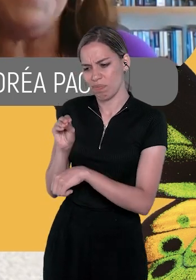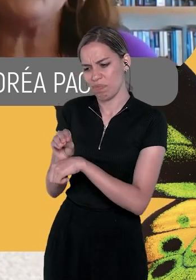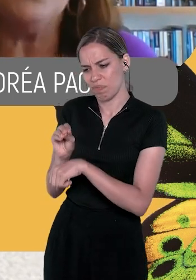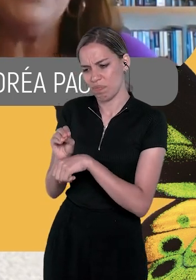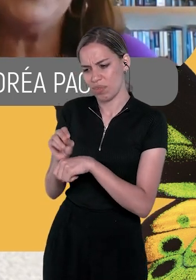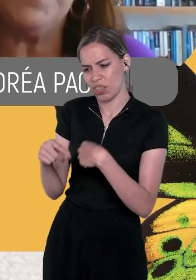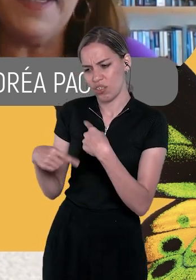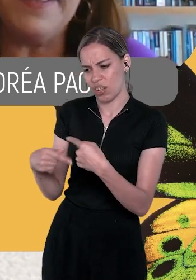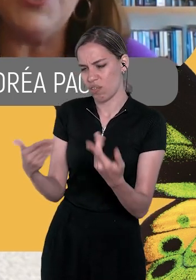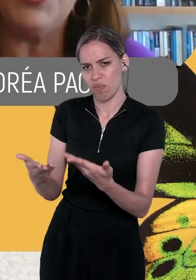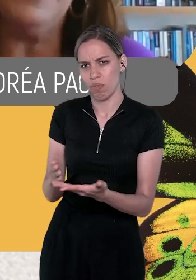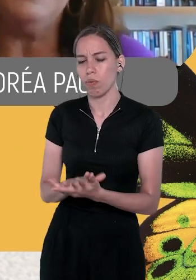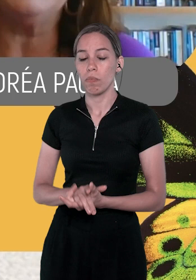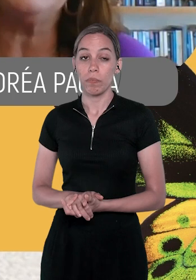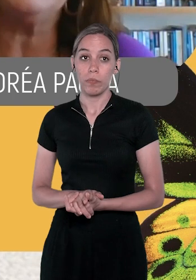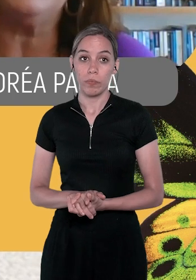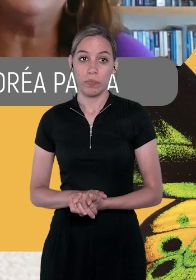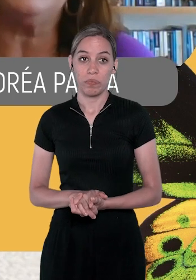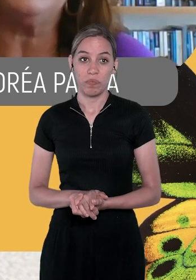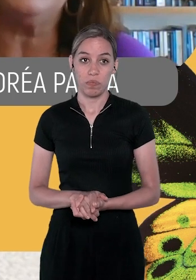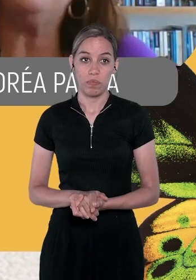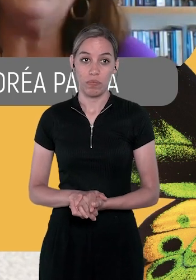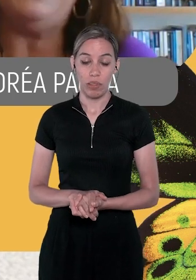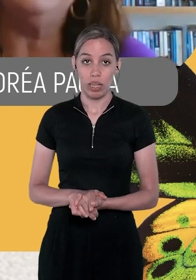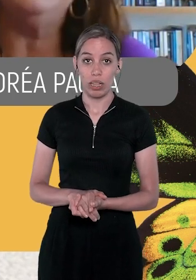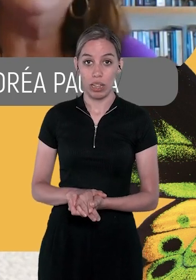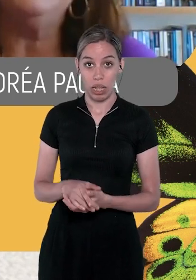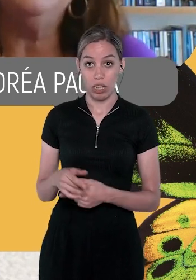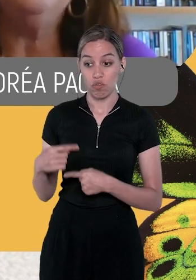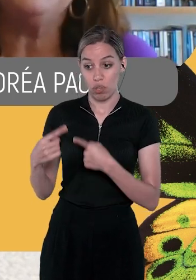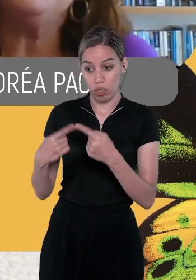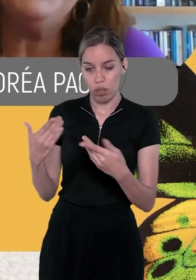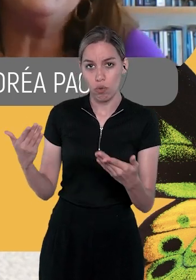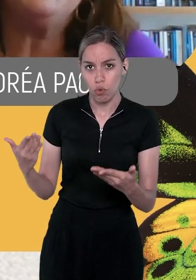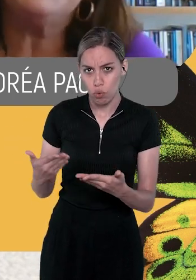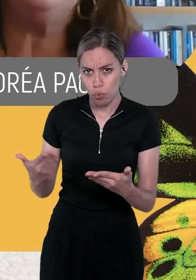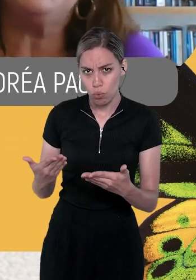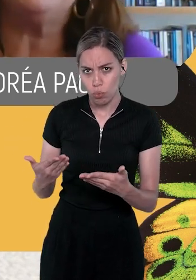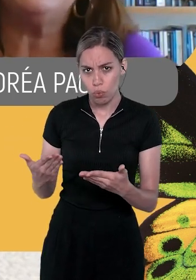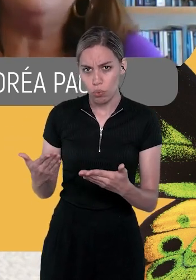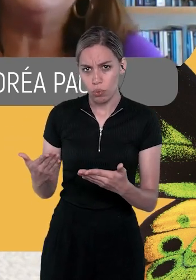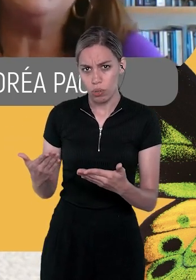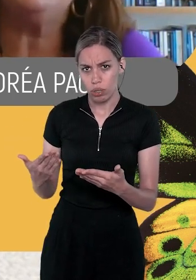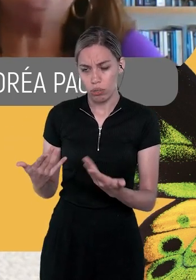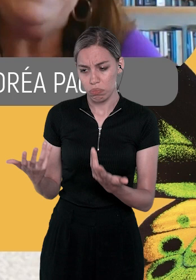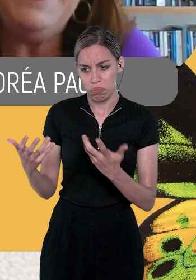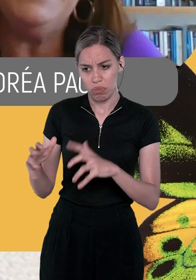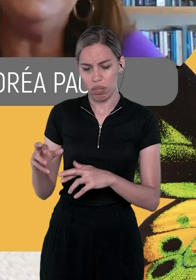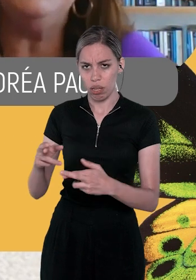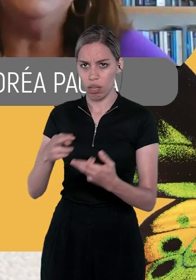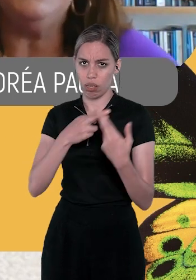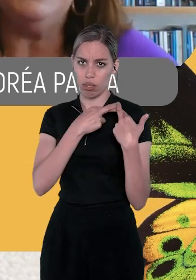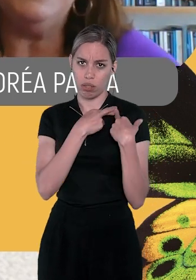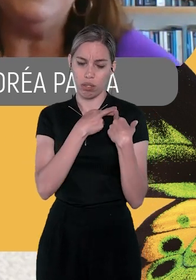Eu vejo muitas vezes essa garotada sendo julgada pelo que eles não são responsáveis. Isso